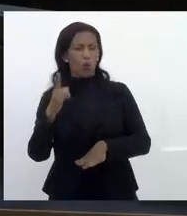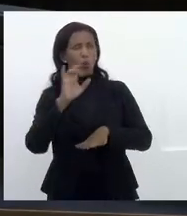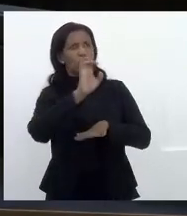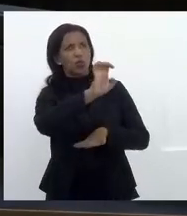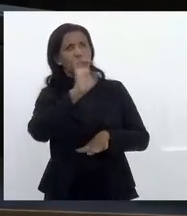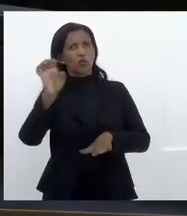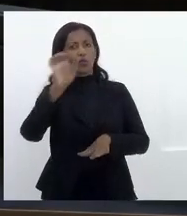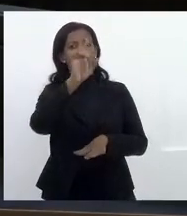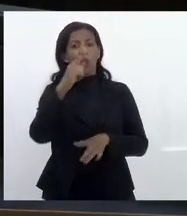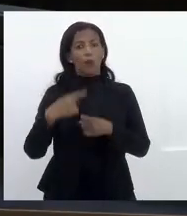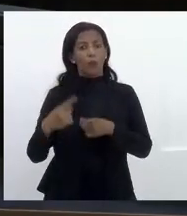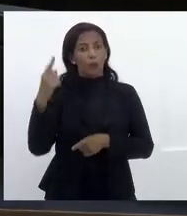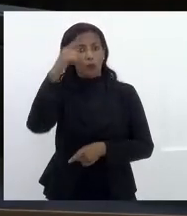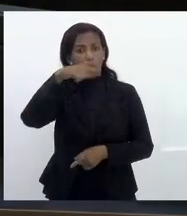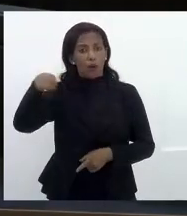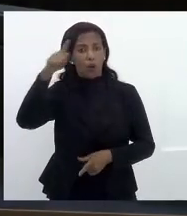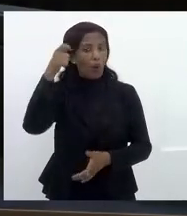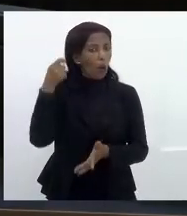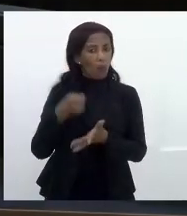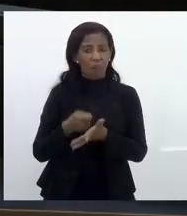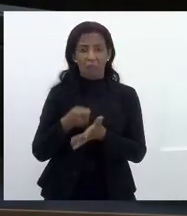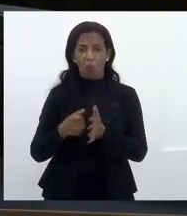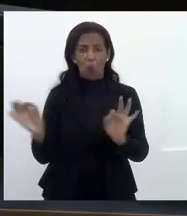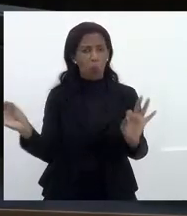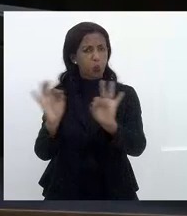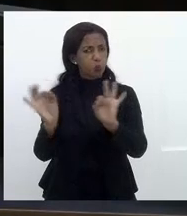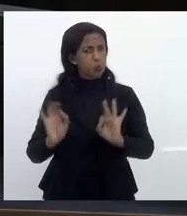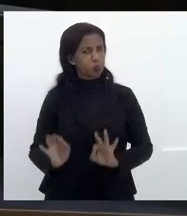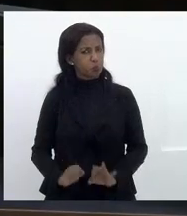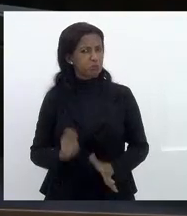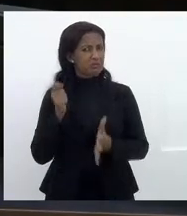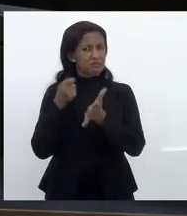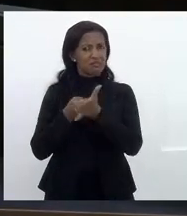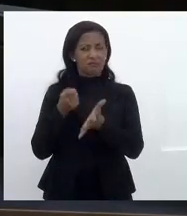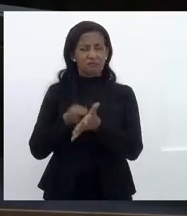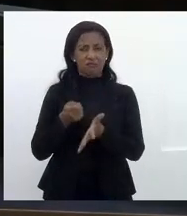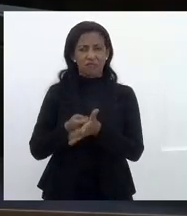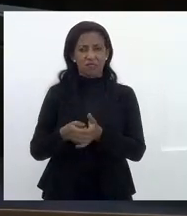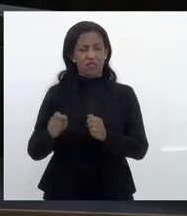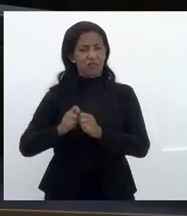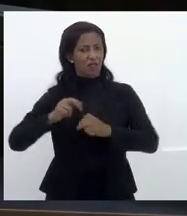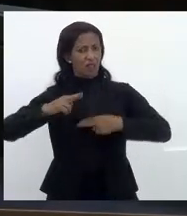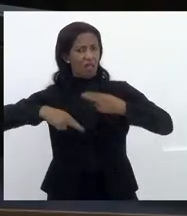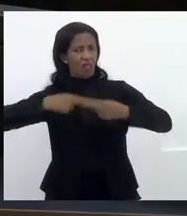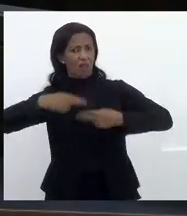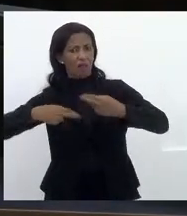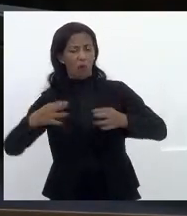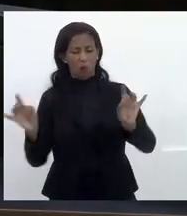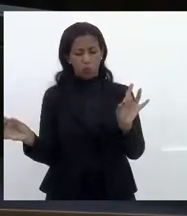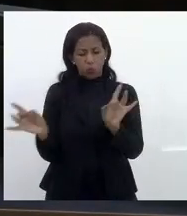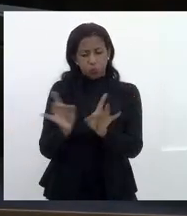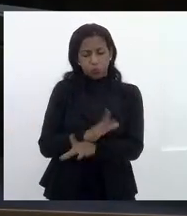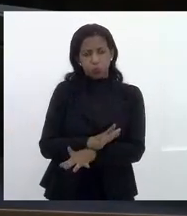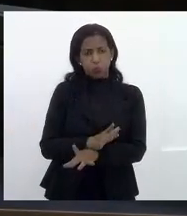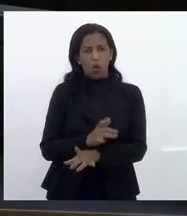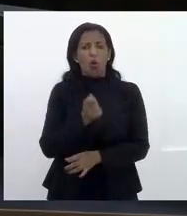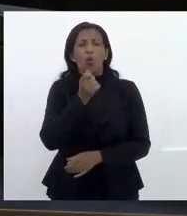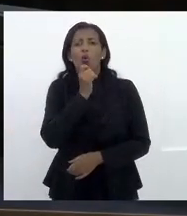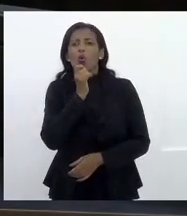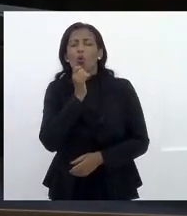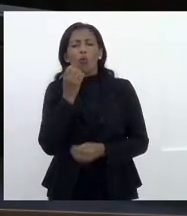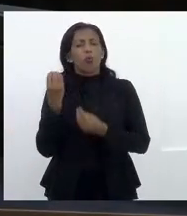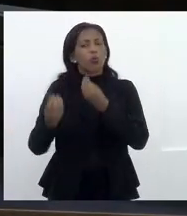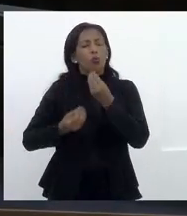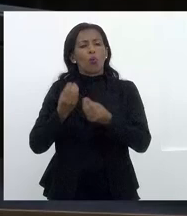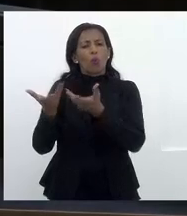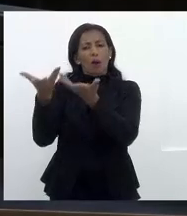fez porque eles não tinha a obrigatoriedade de fazer a reforma por completo não teria